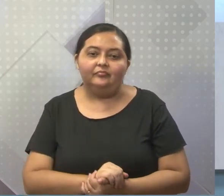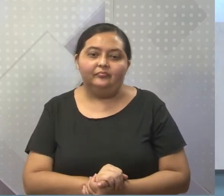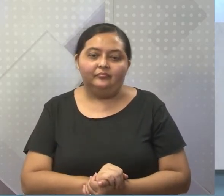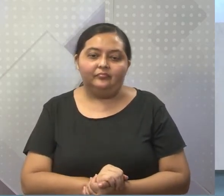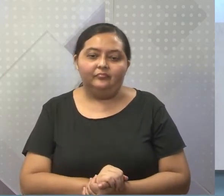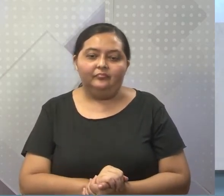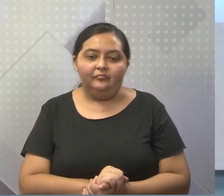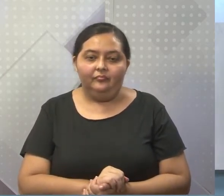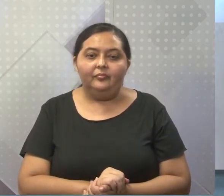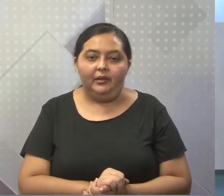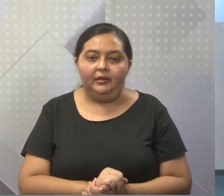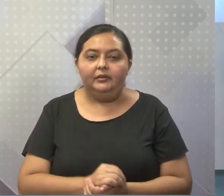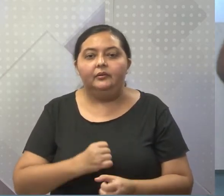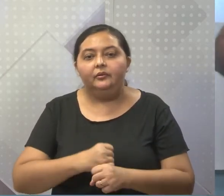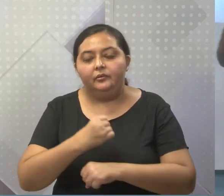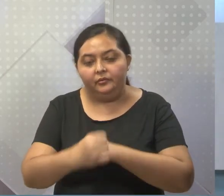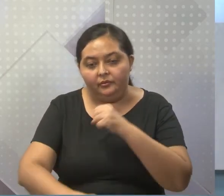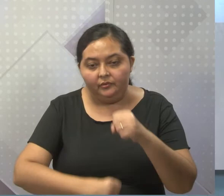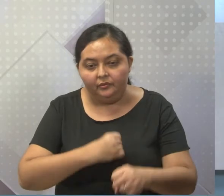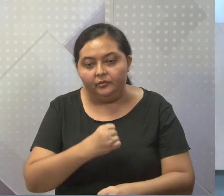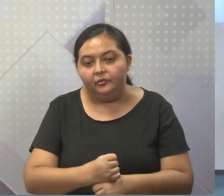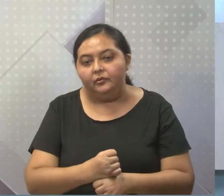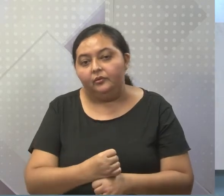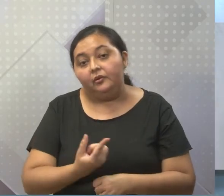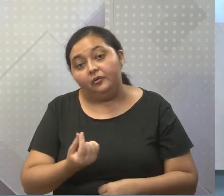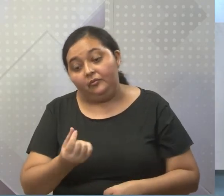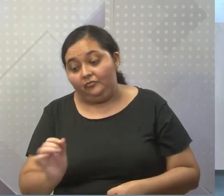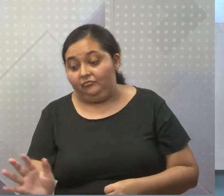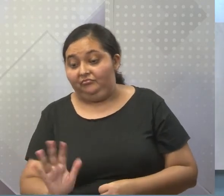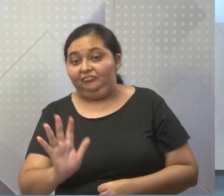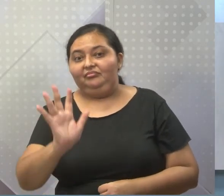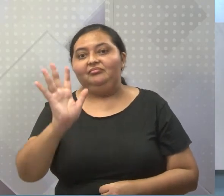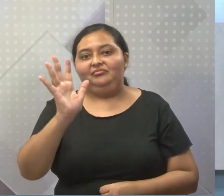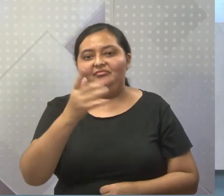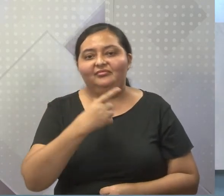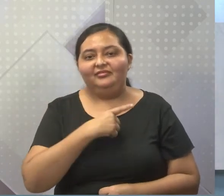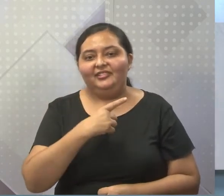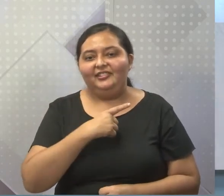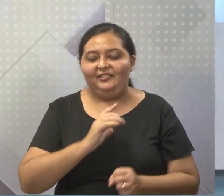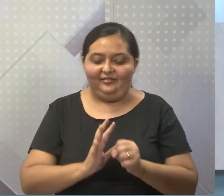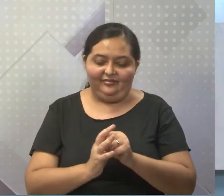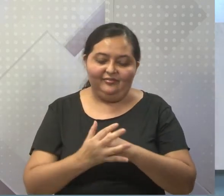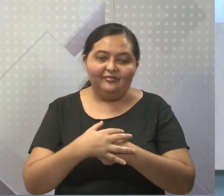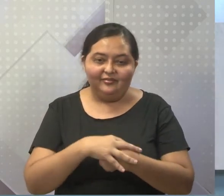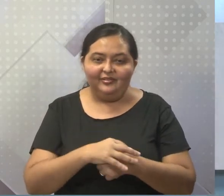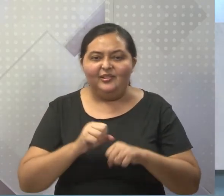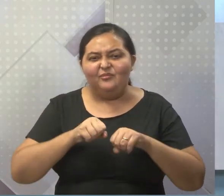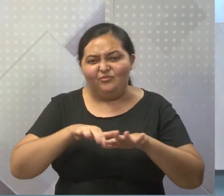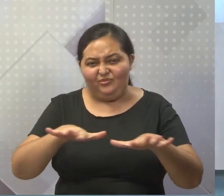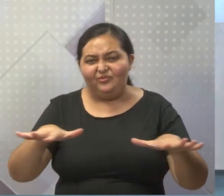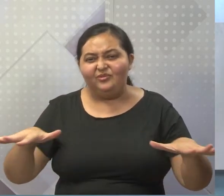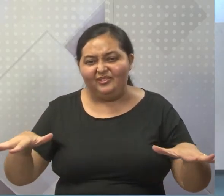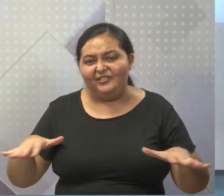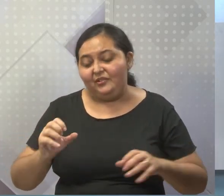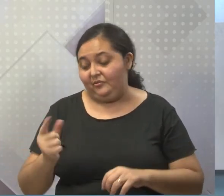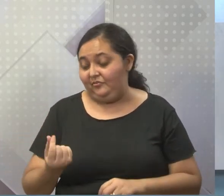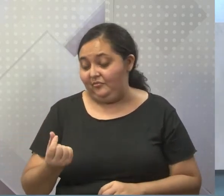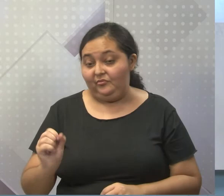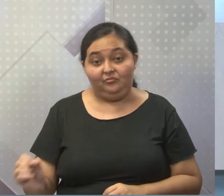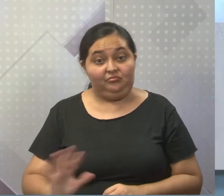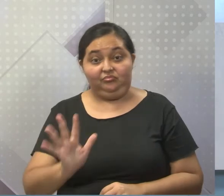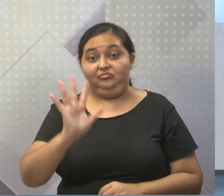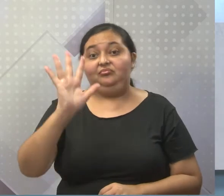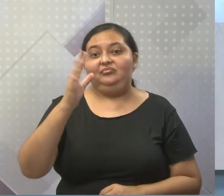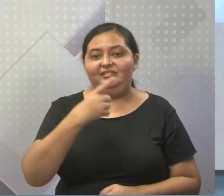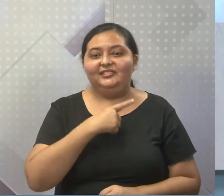época, durante o ano acontece alguns aumentos, nessa época de pandemia as coisas a gente vem notando que vai aumentando bastante e a gente